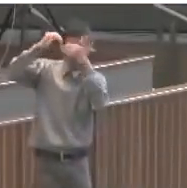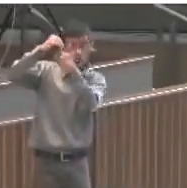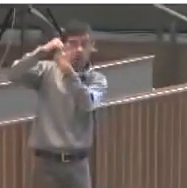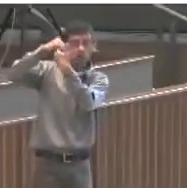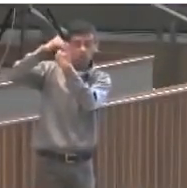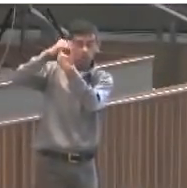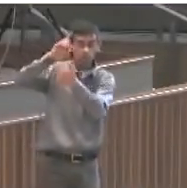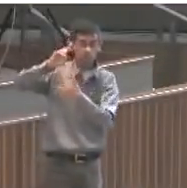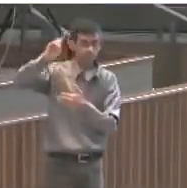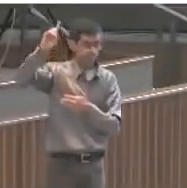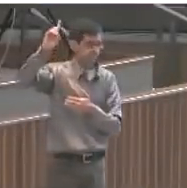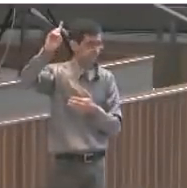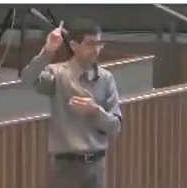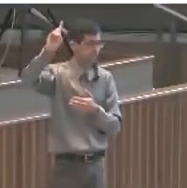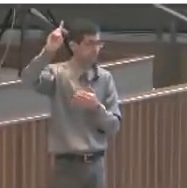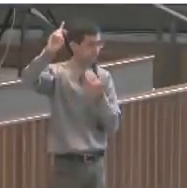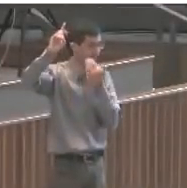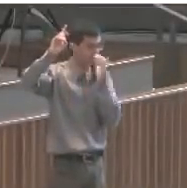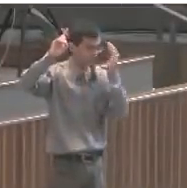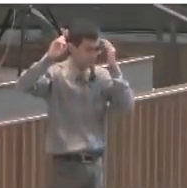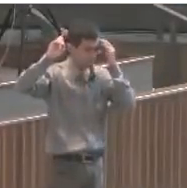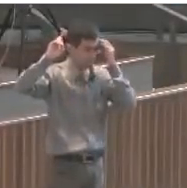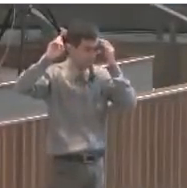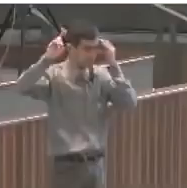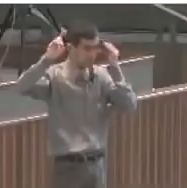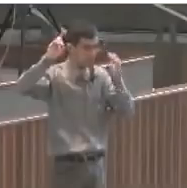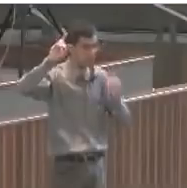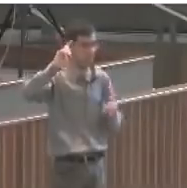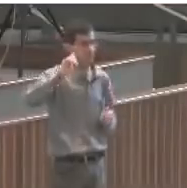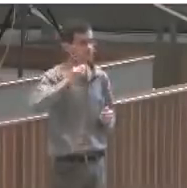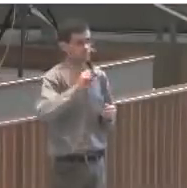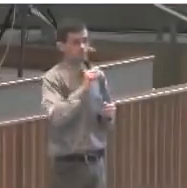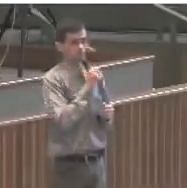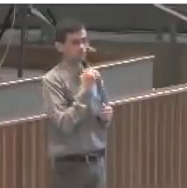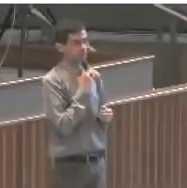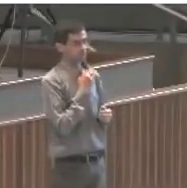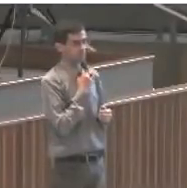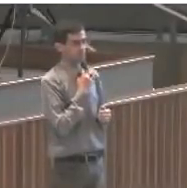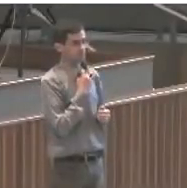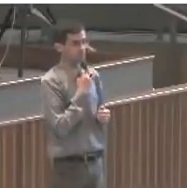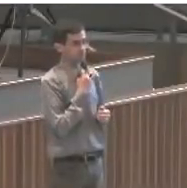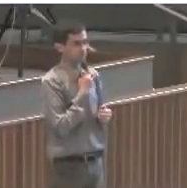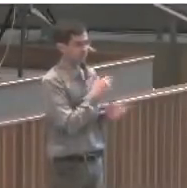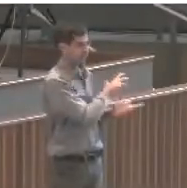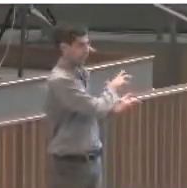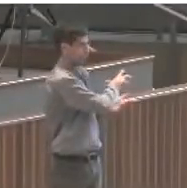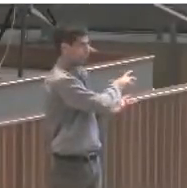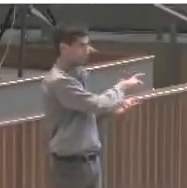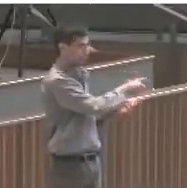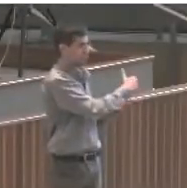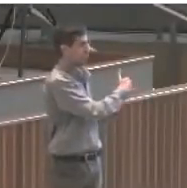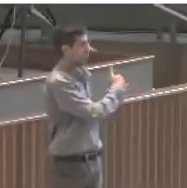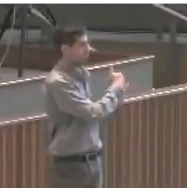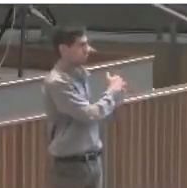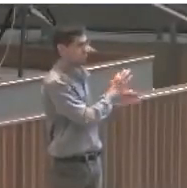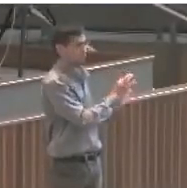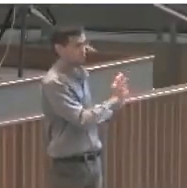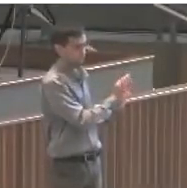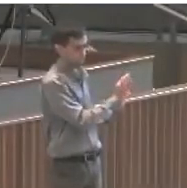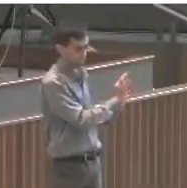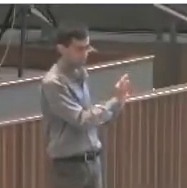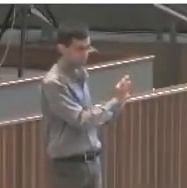está se ele é de deus ou se ele é do mundo se ele está disposto a construir um